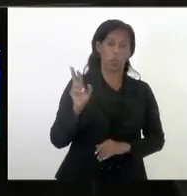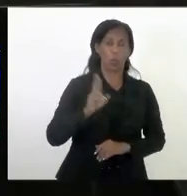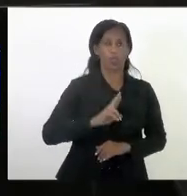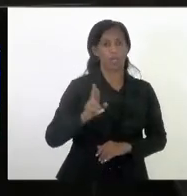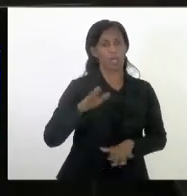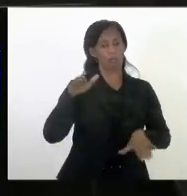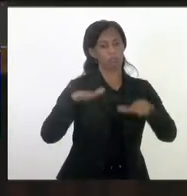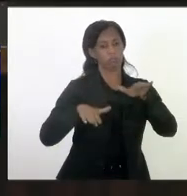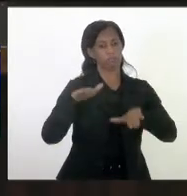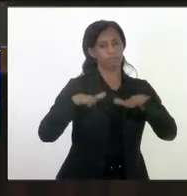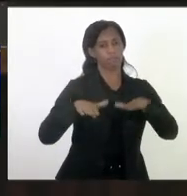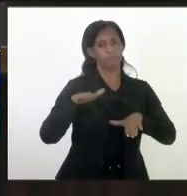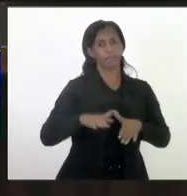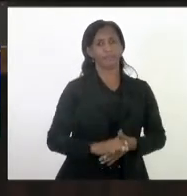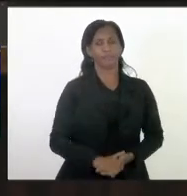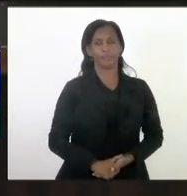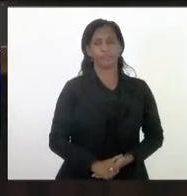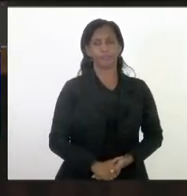80. Obrigado.